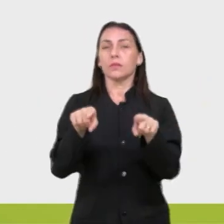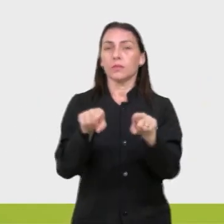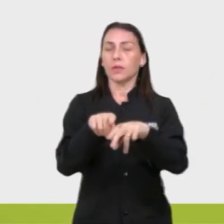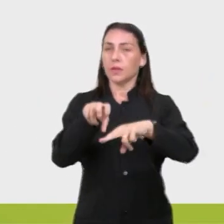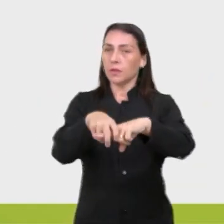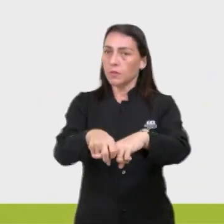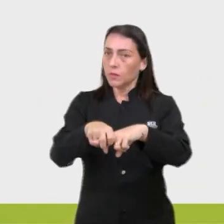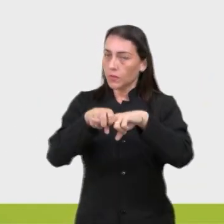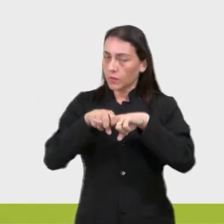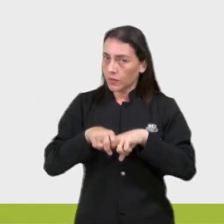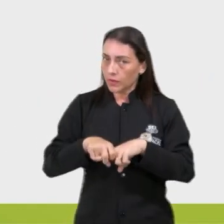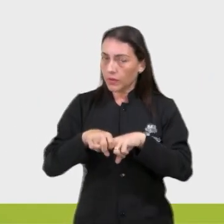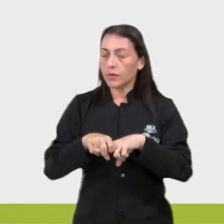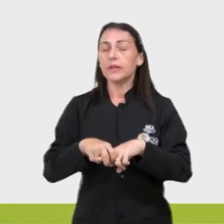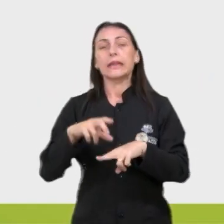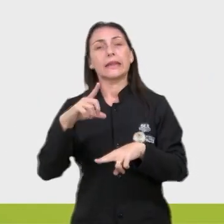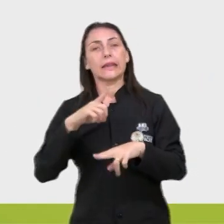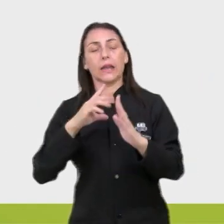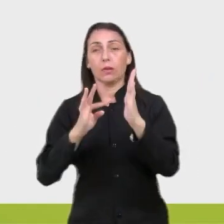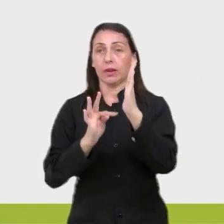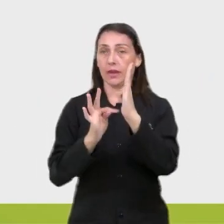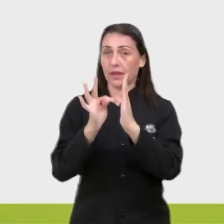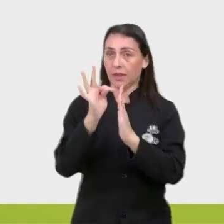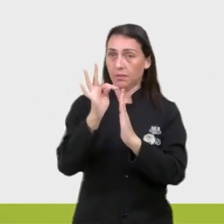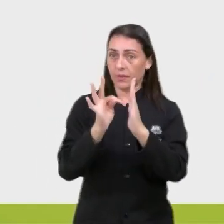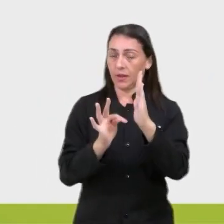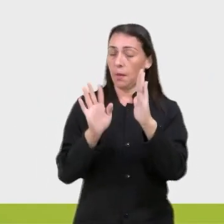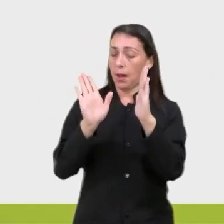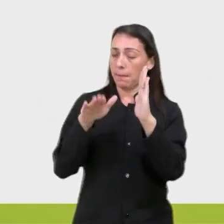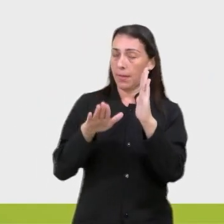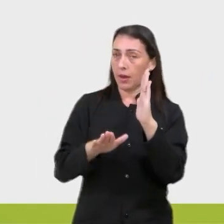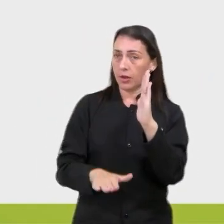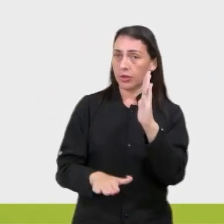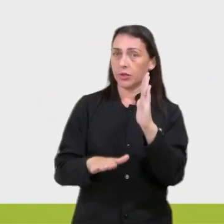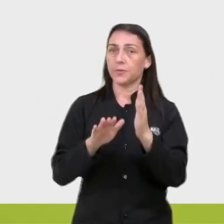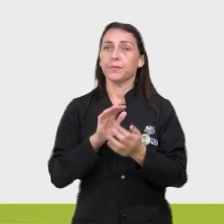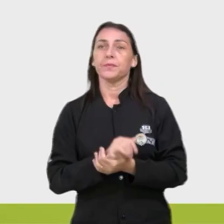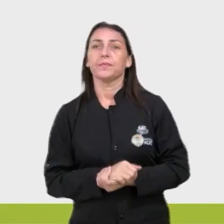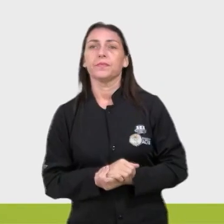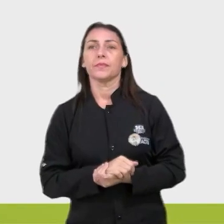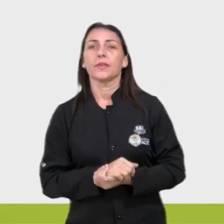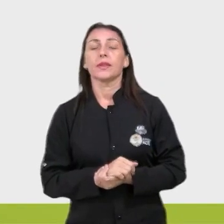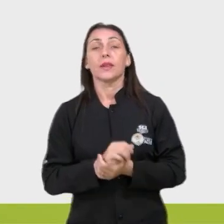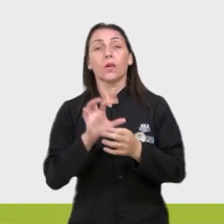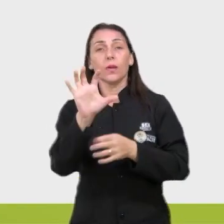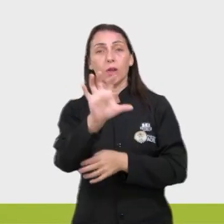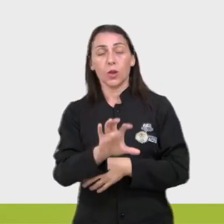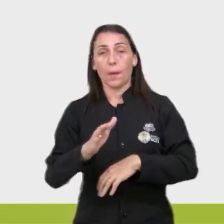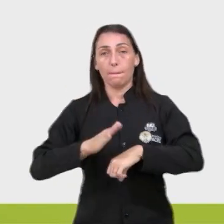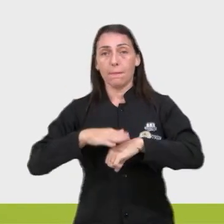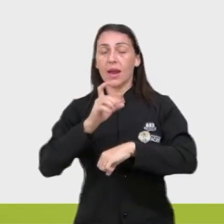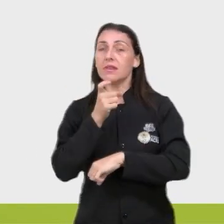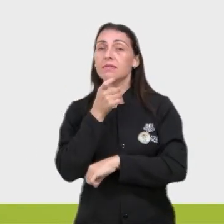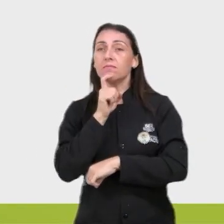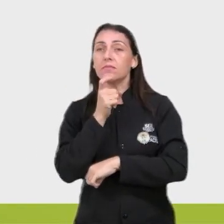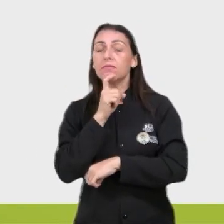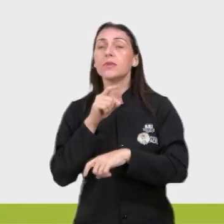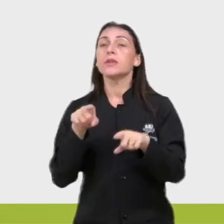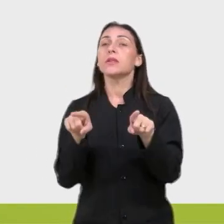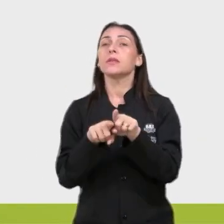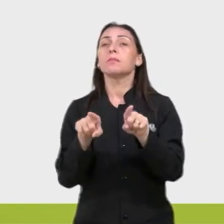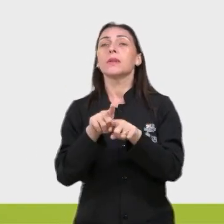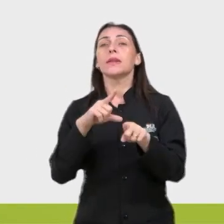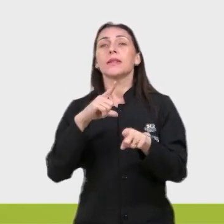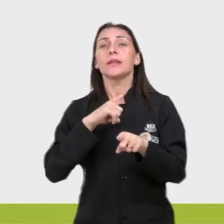isso que ele tem uma temperatura mais baixa, tá? São regiões mais frias. Também